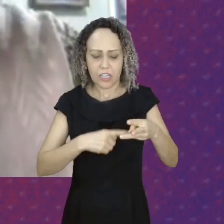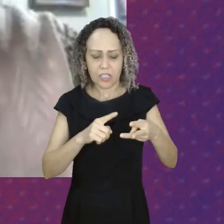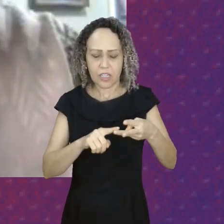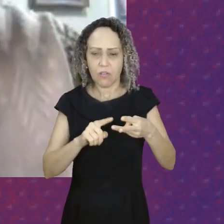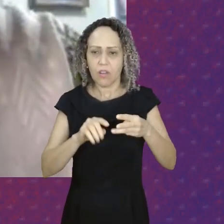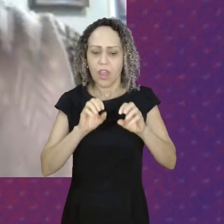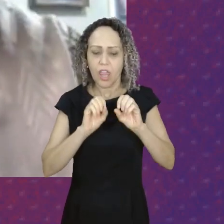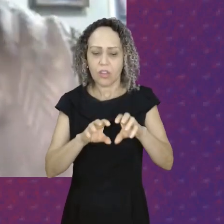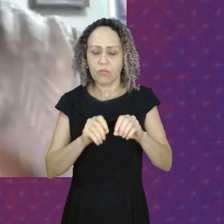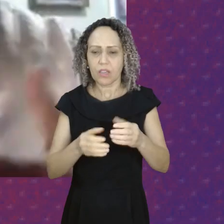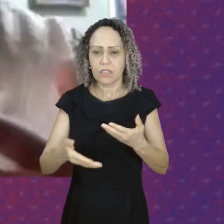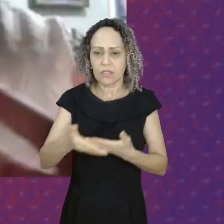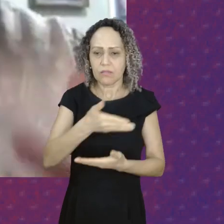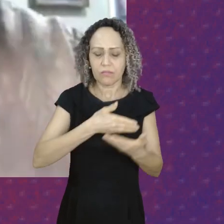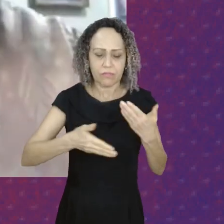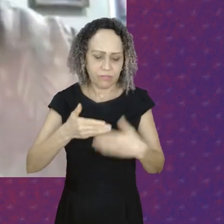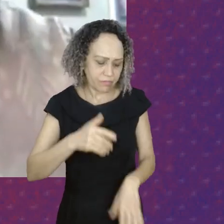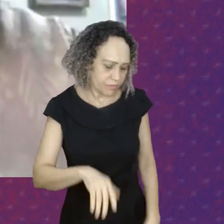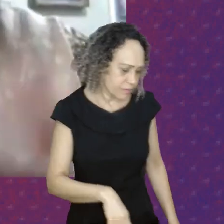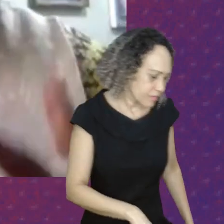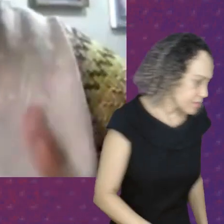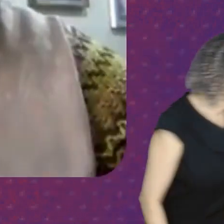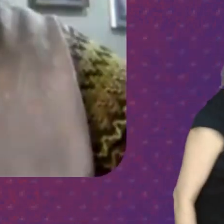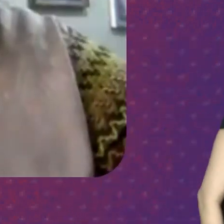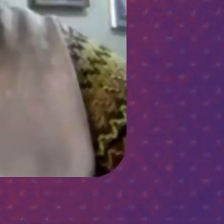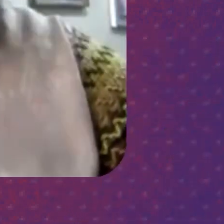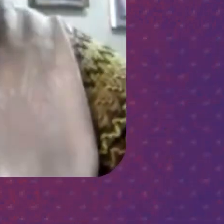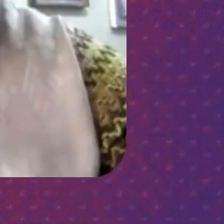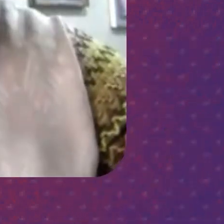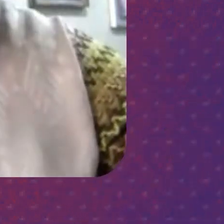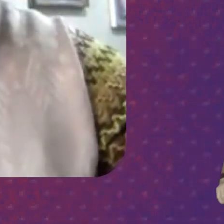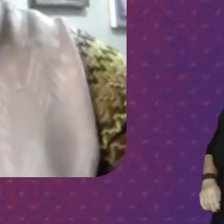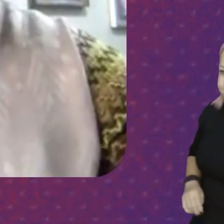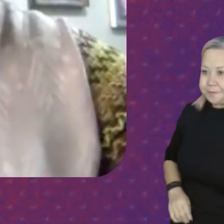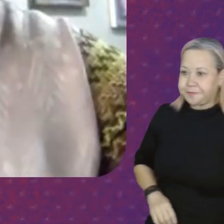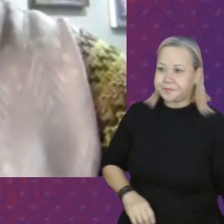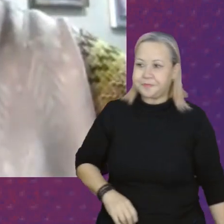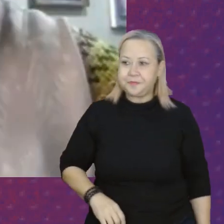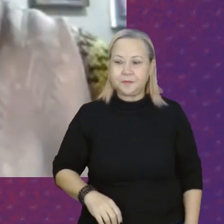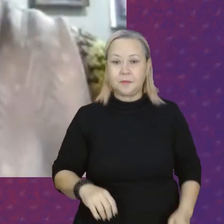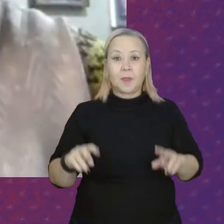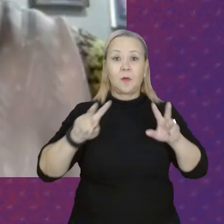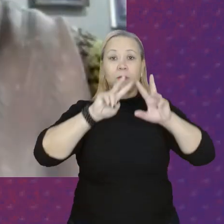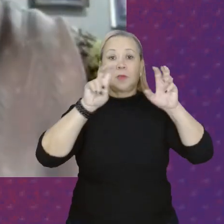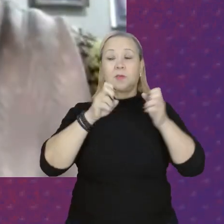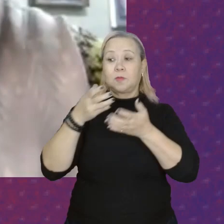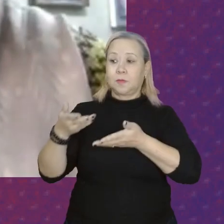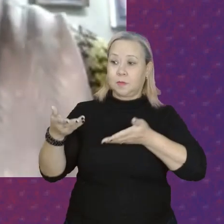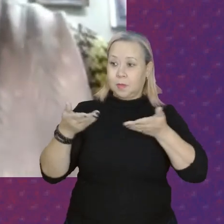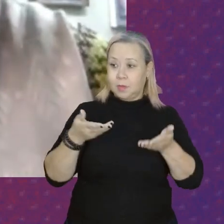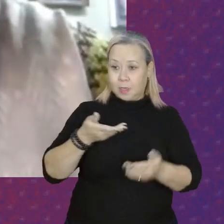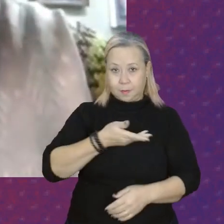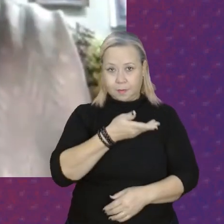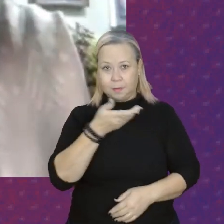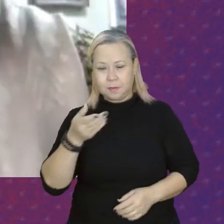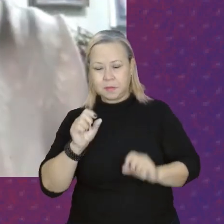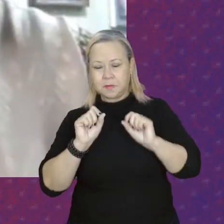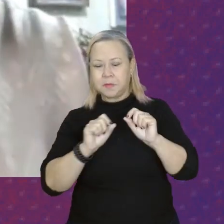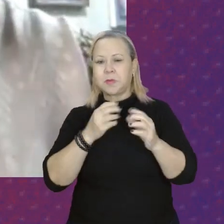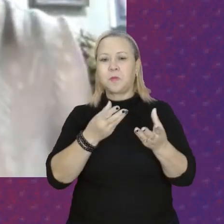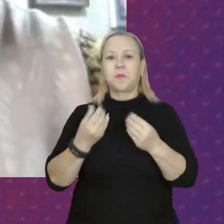algumas questões para trazer para vocês, que eu penso bastante relevantes,